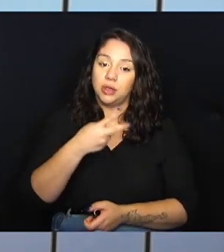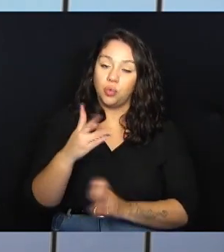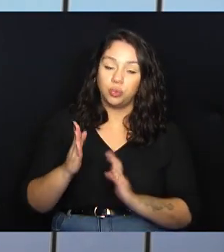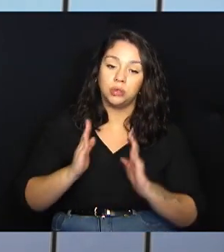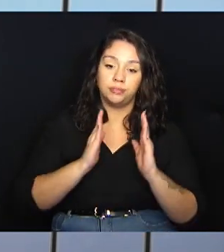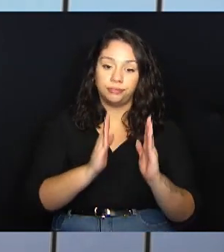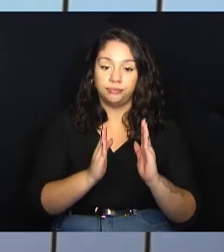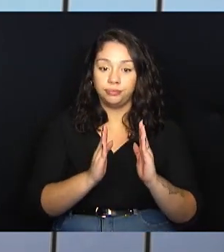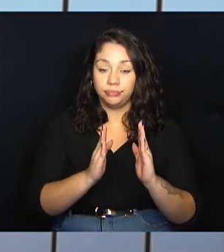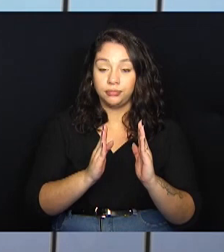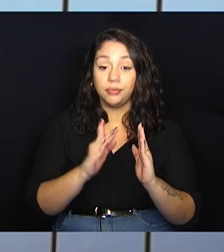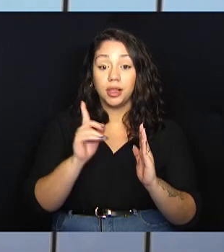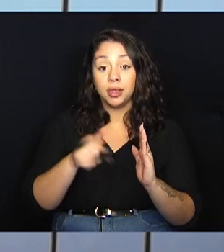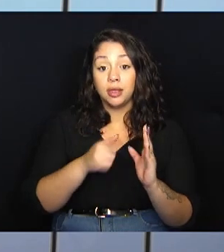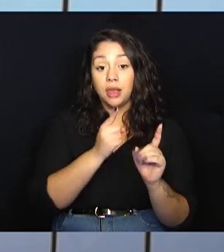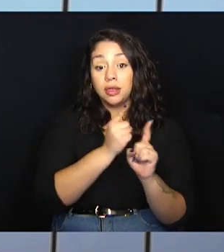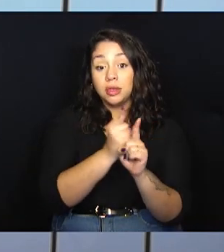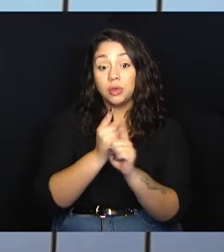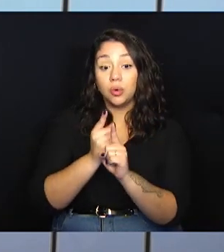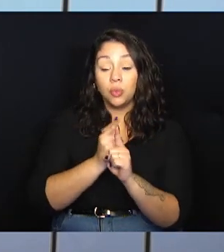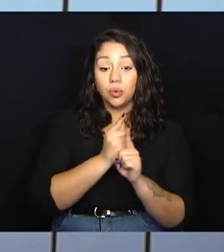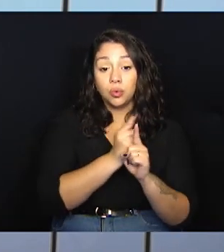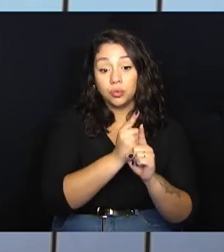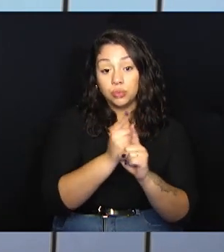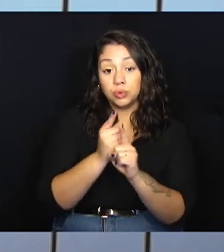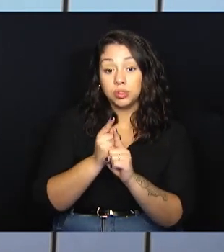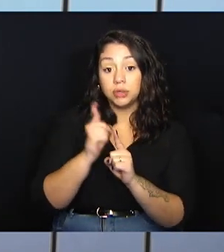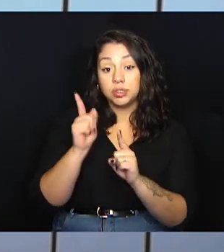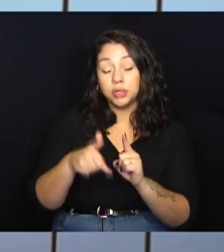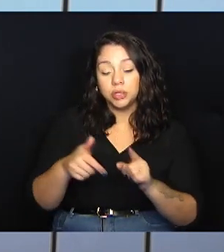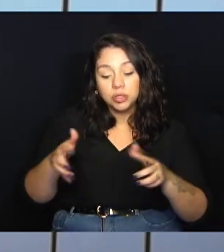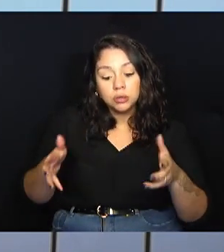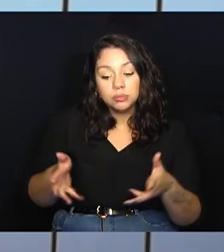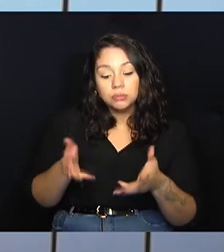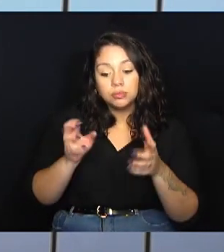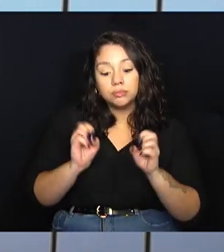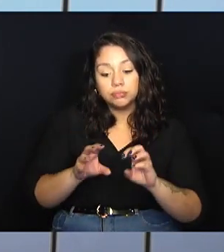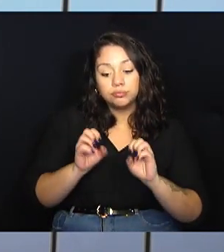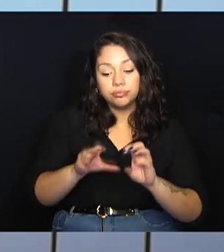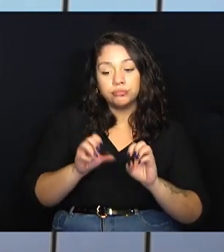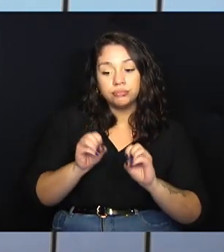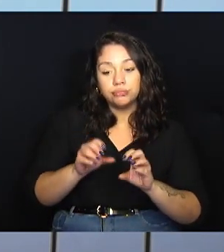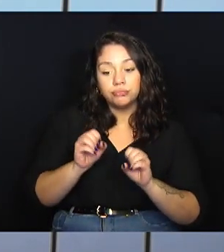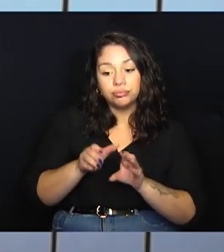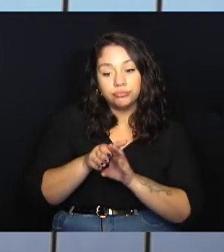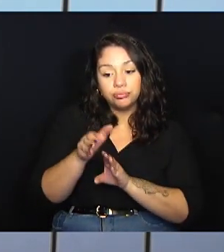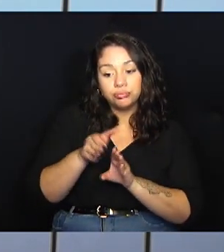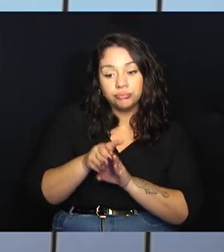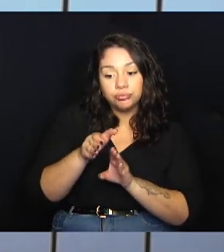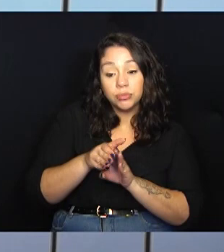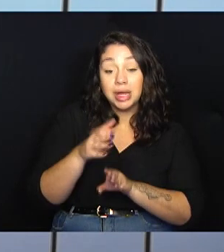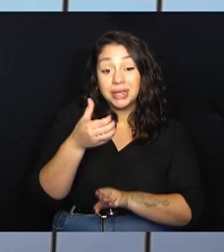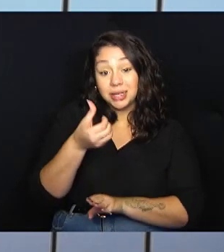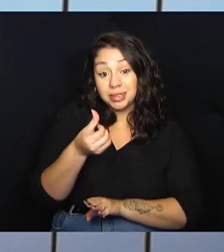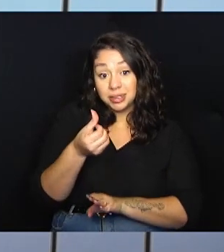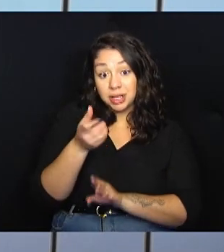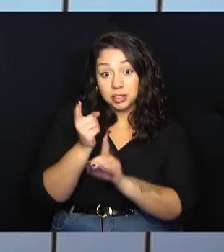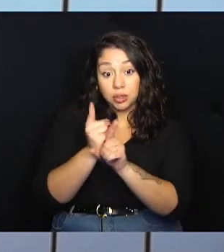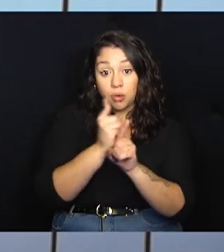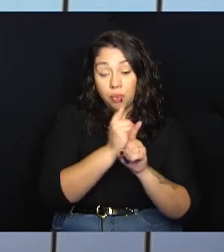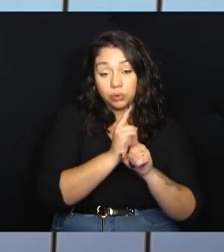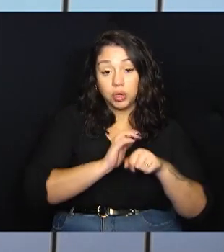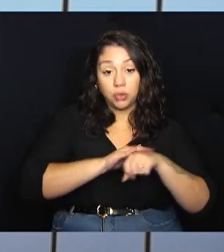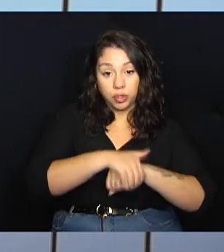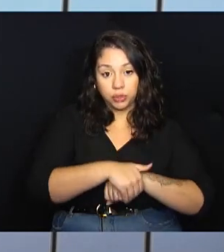que são encontros de formação. São 6 encontros, geralmente no período noturno. Aí,